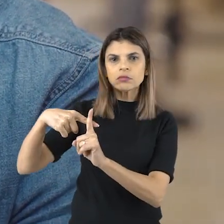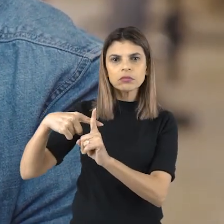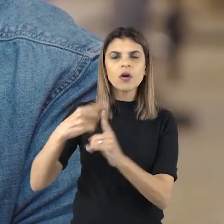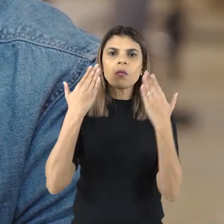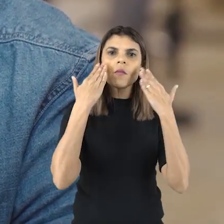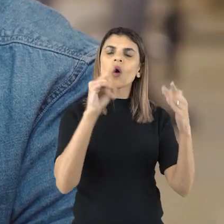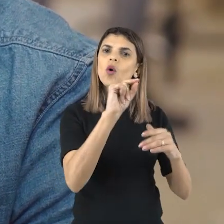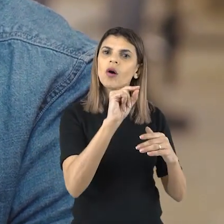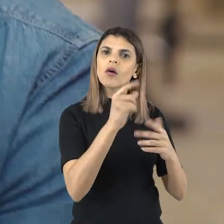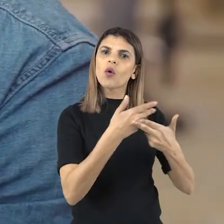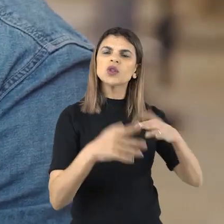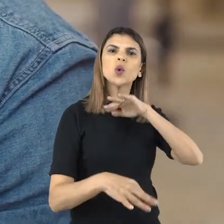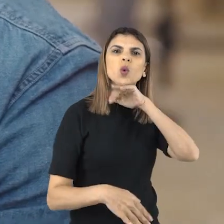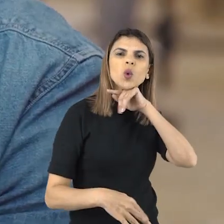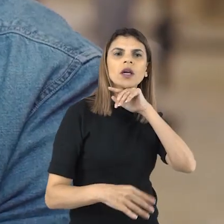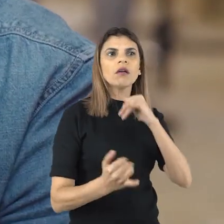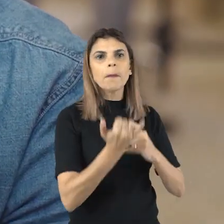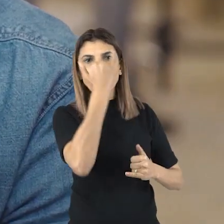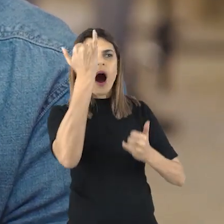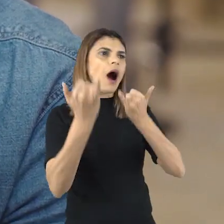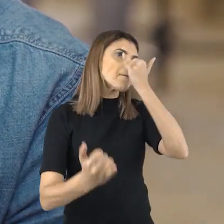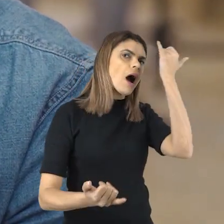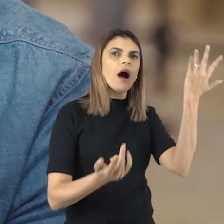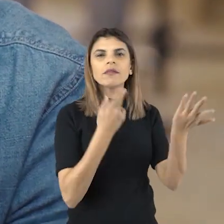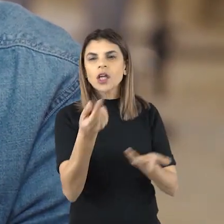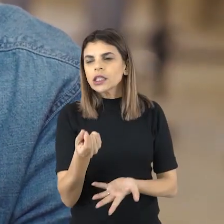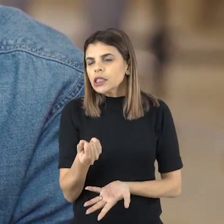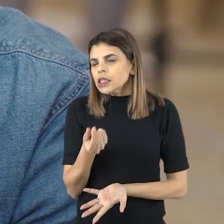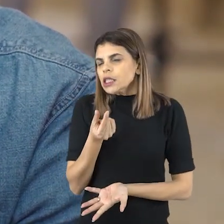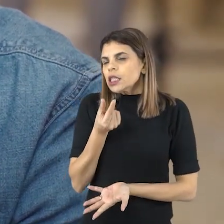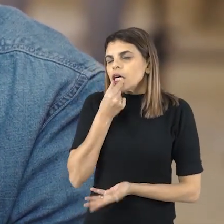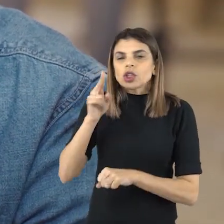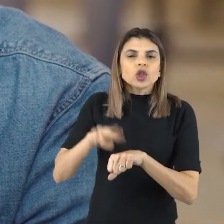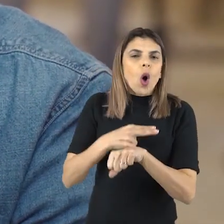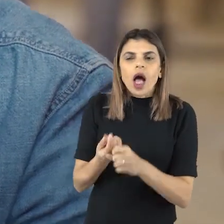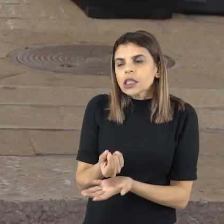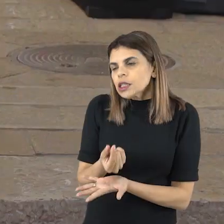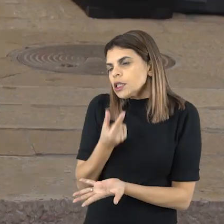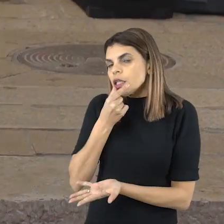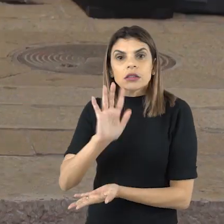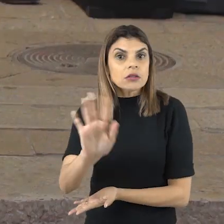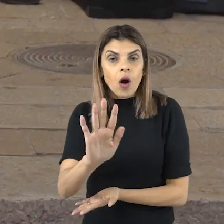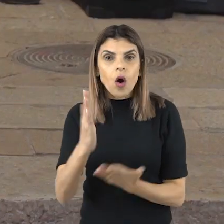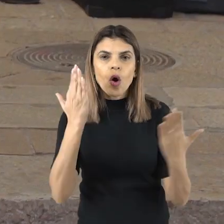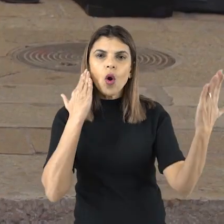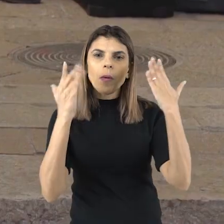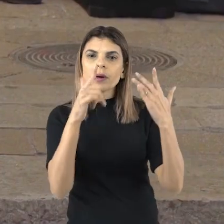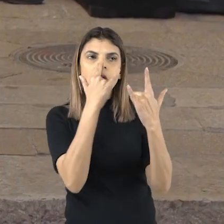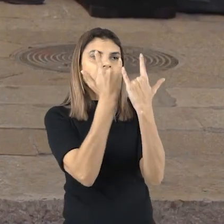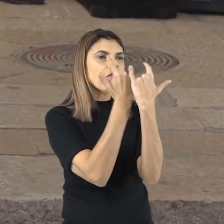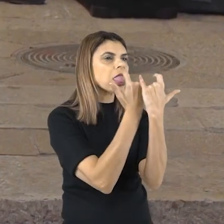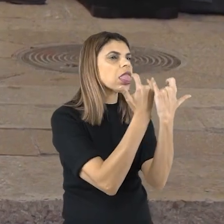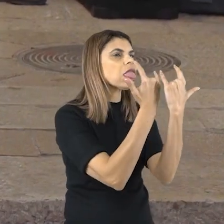as coisas ruins na nossa vida. Não estamos falando de erros acidentais, feito comer chocolate demais ou algo parecido. Estamos falando sobre a nossa